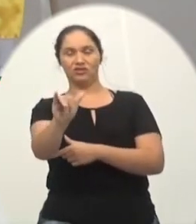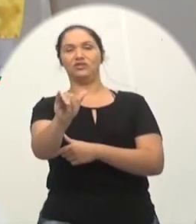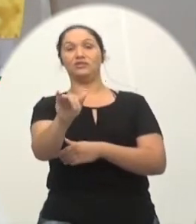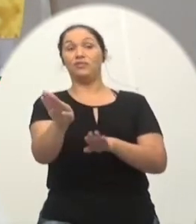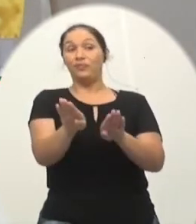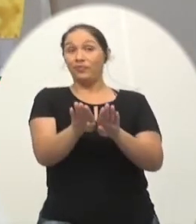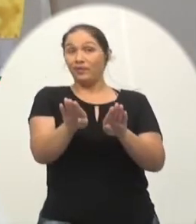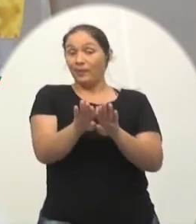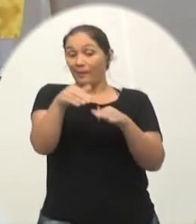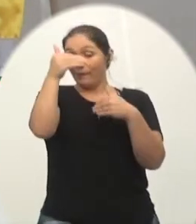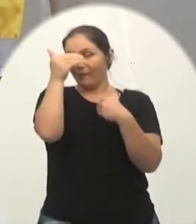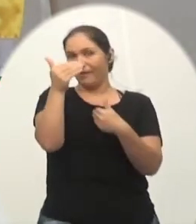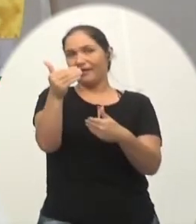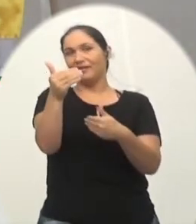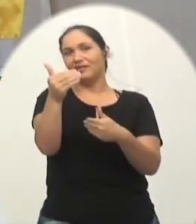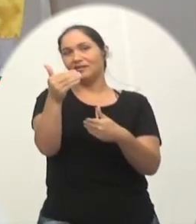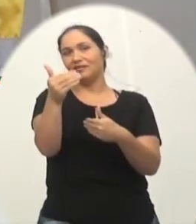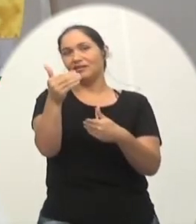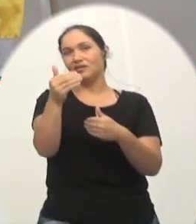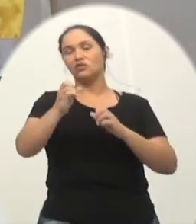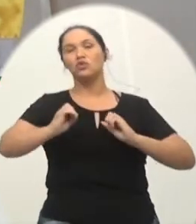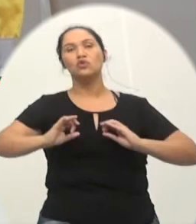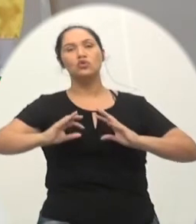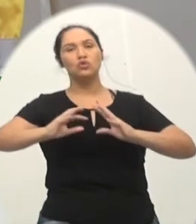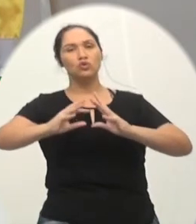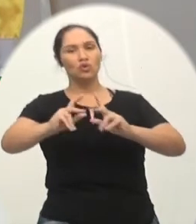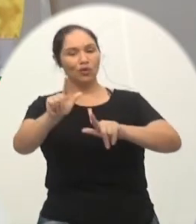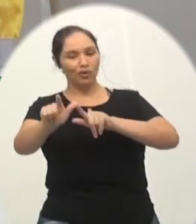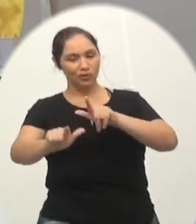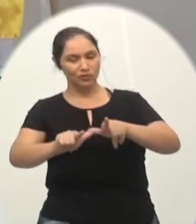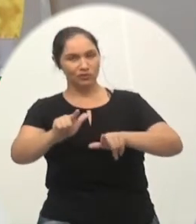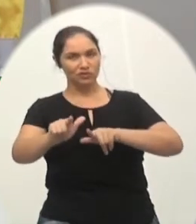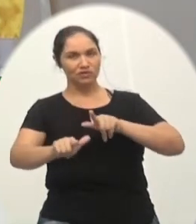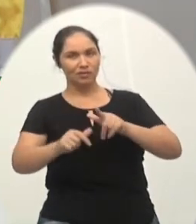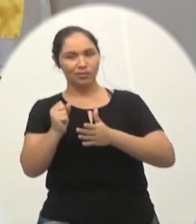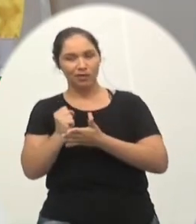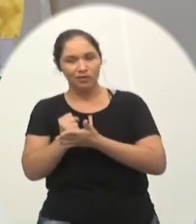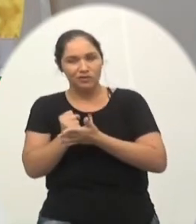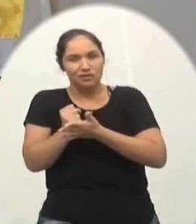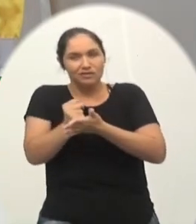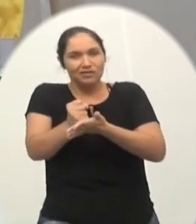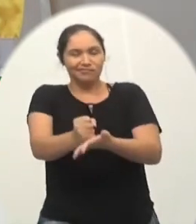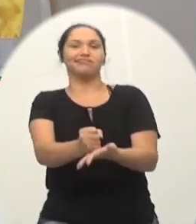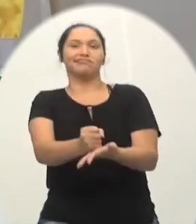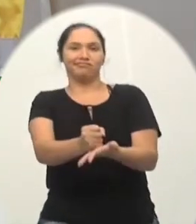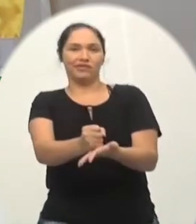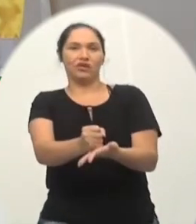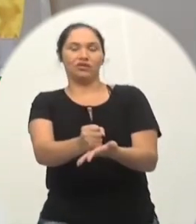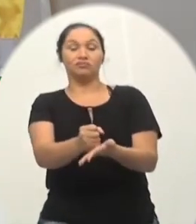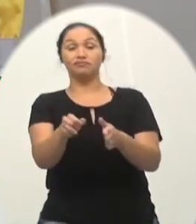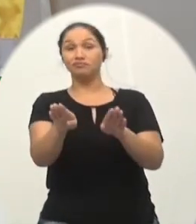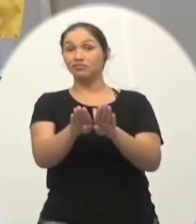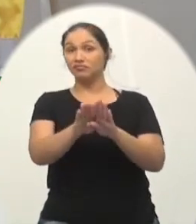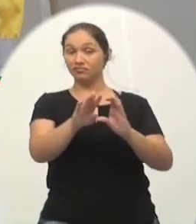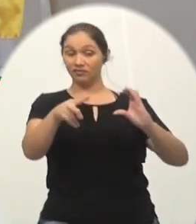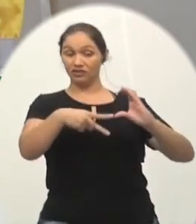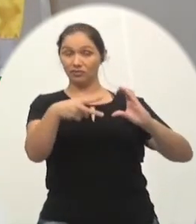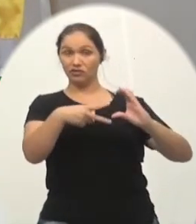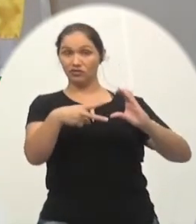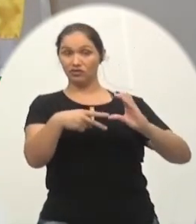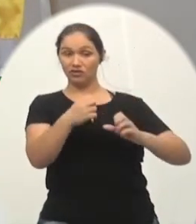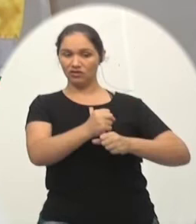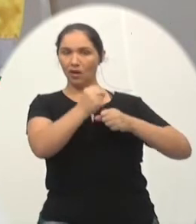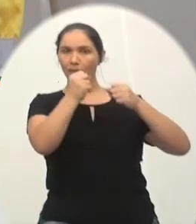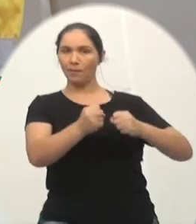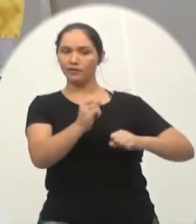Também agradeço a cada colaborador que não mede esforços em nos apoiar sempre. Essa casa também é um poder independente